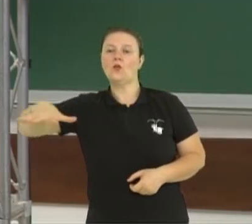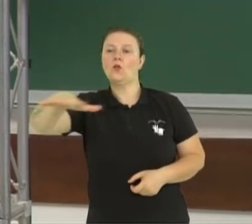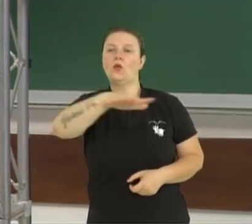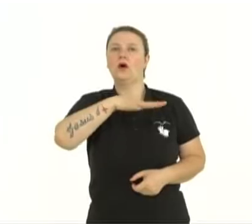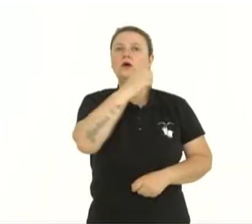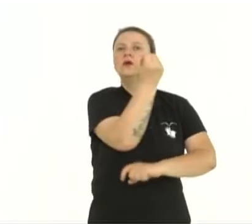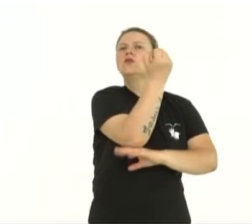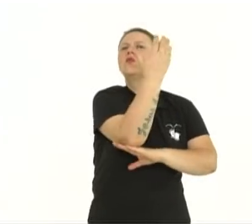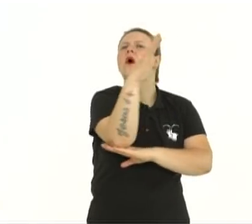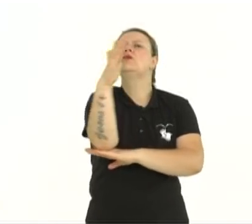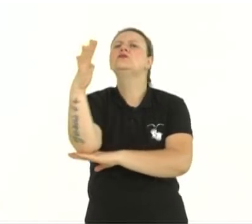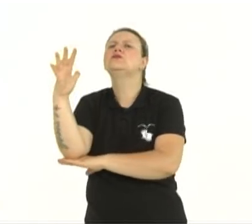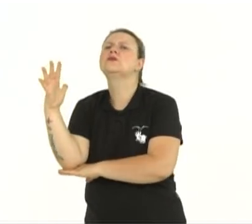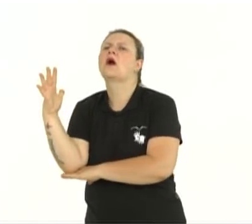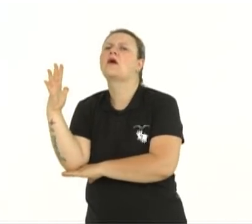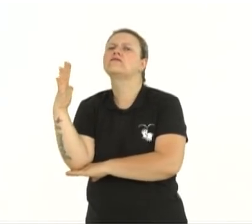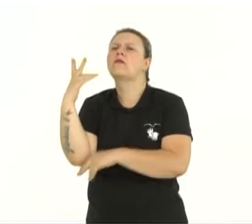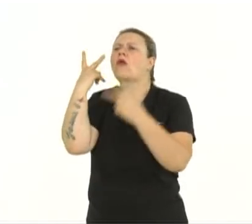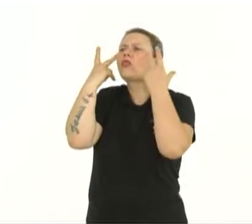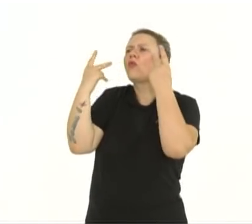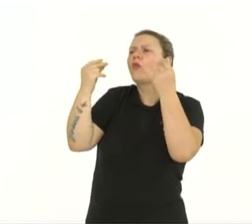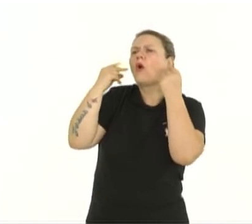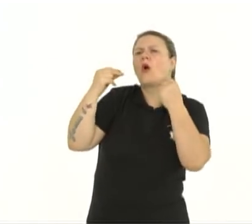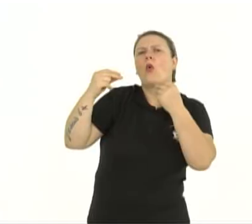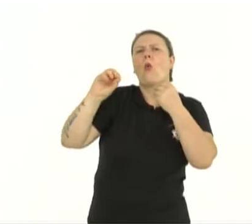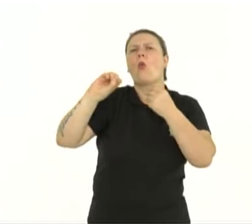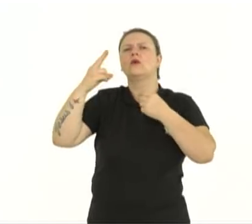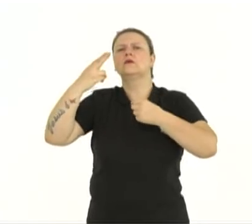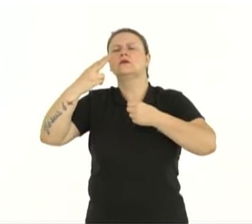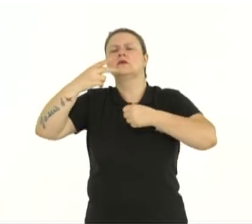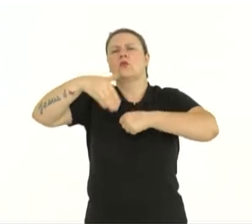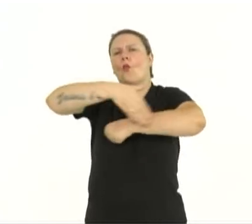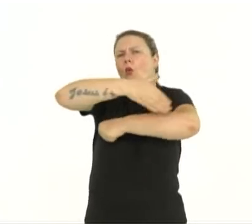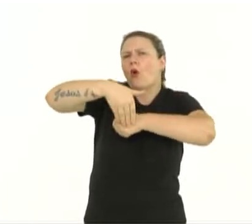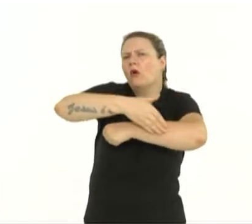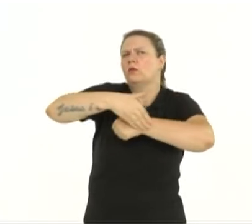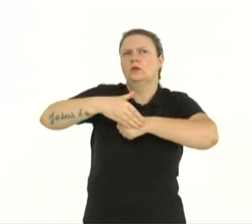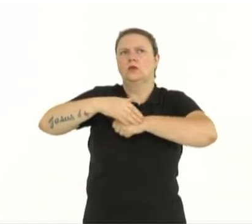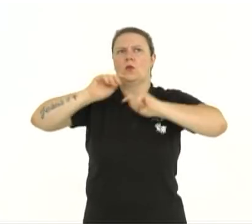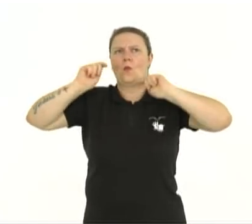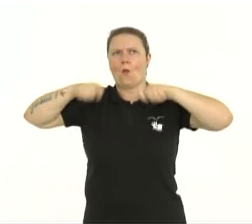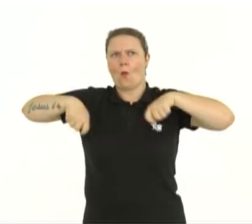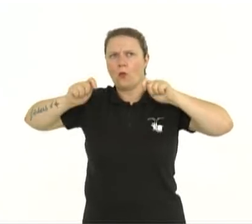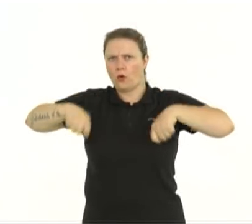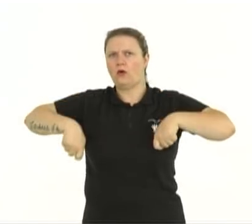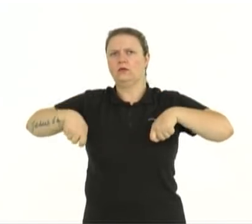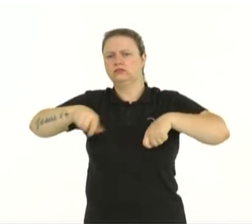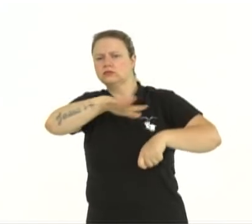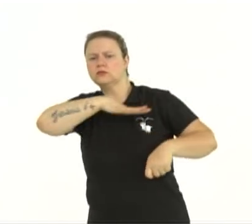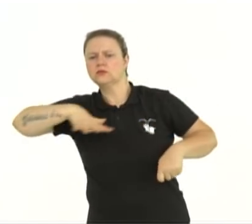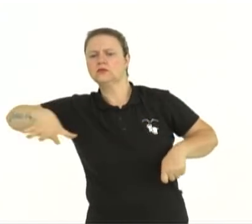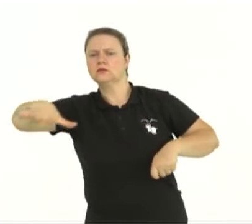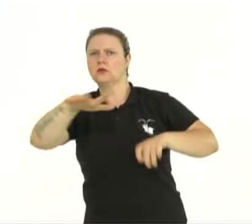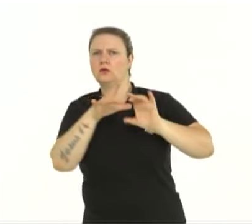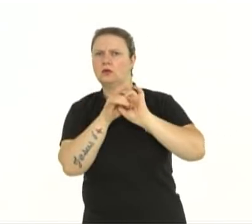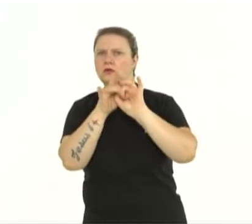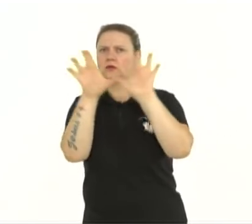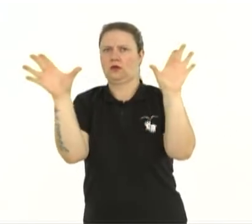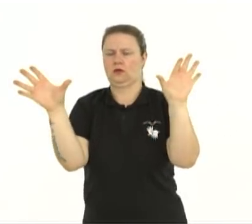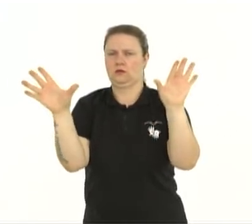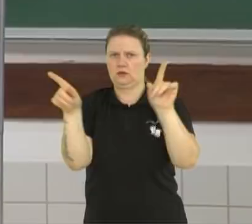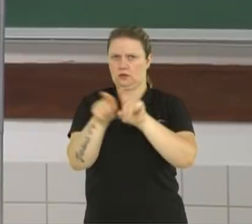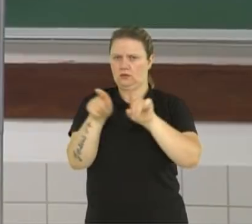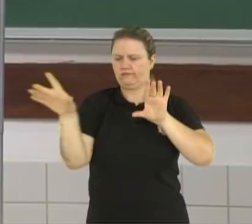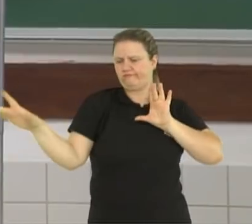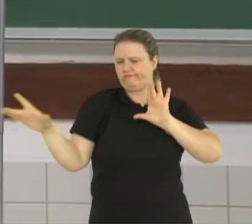natural, de modo que através dessa prática haja uma interação do praticante com a natureza de um modo em geral. Então é a interação da pessoa com